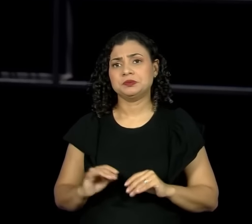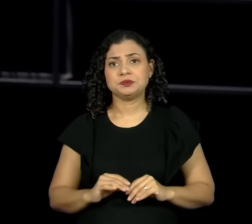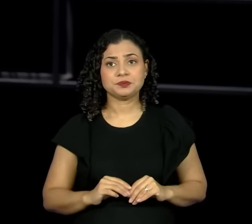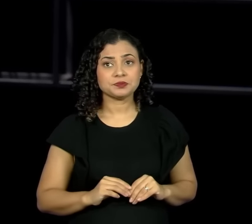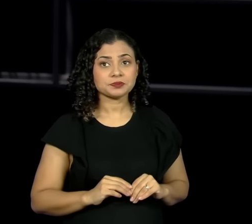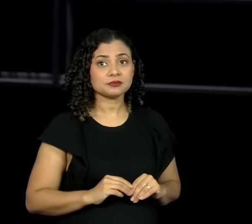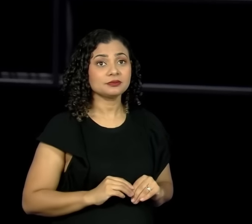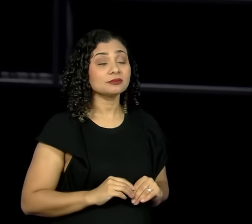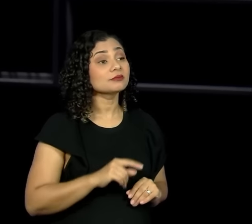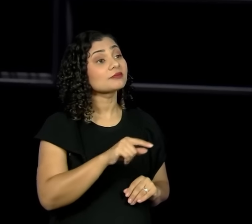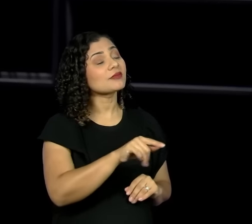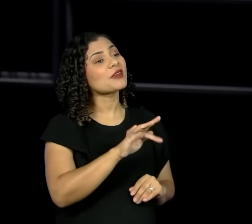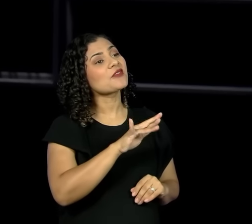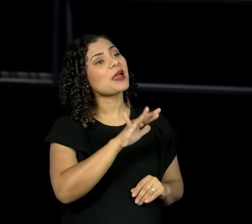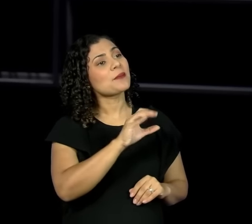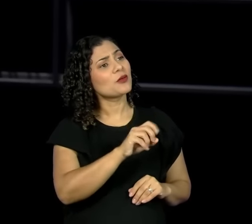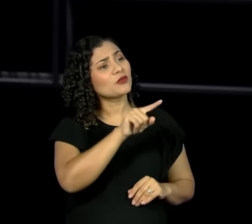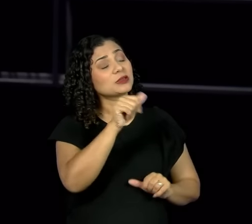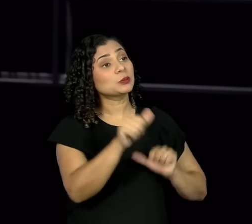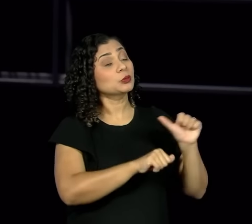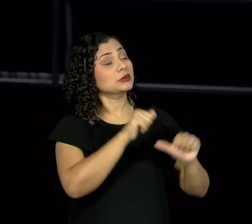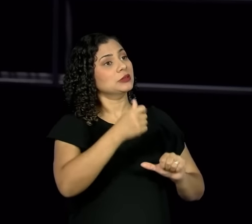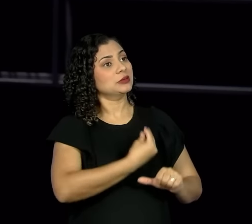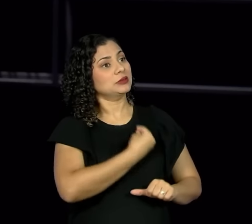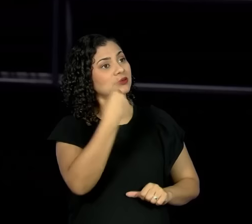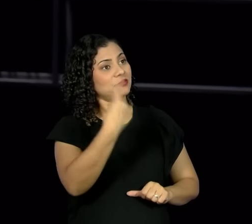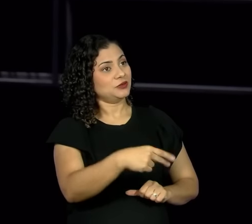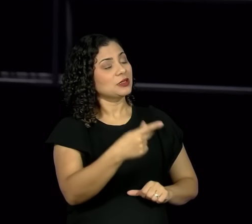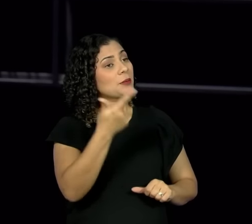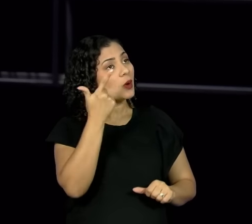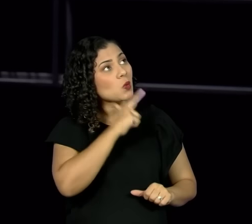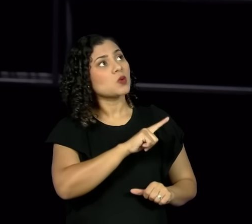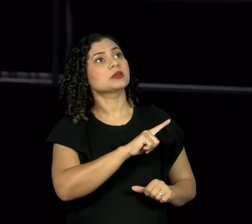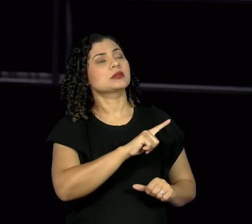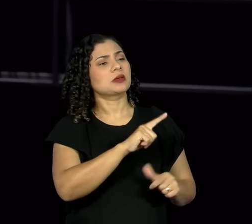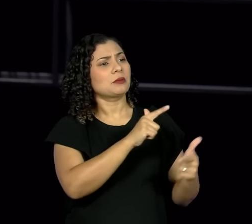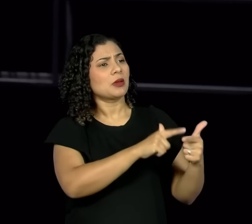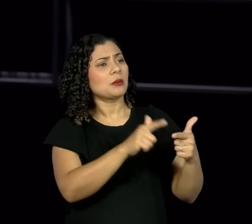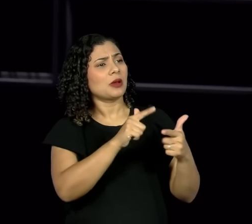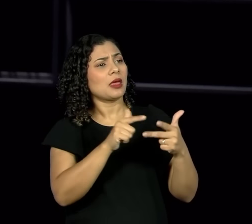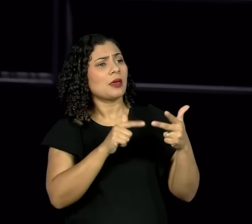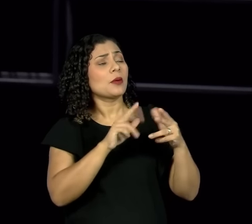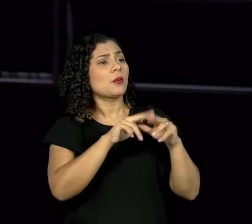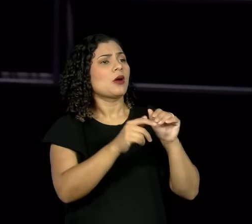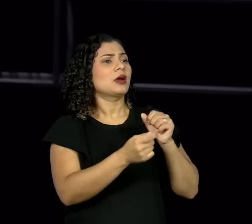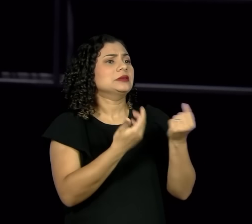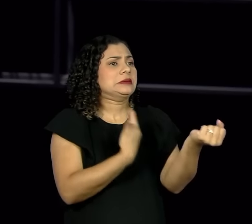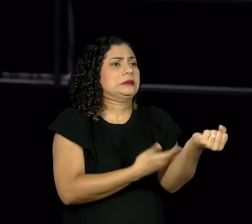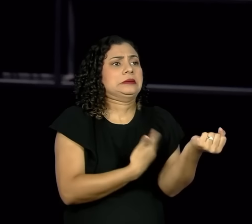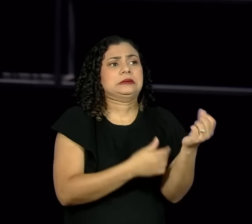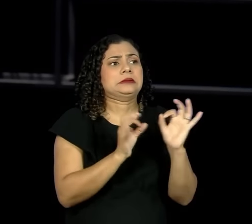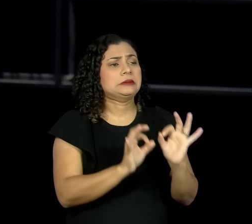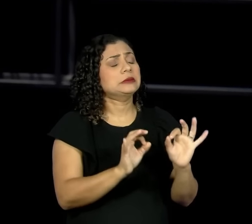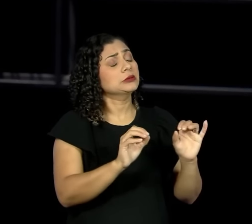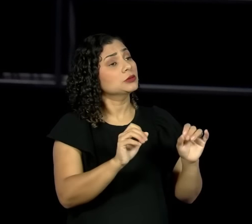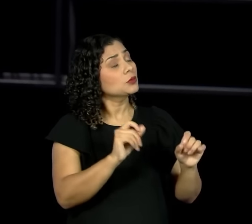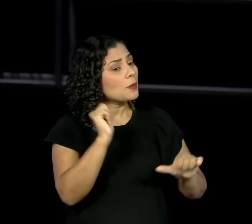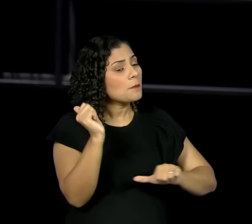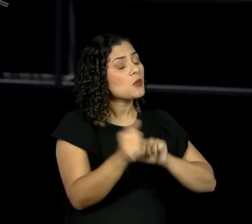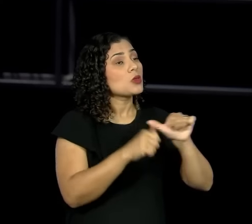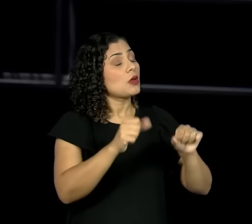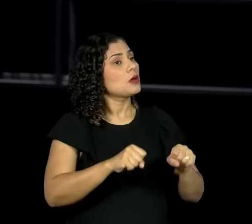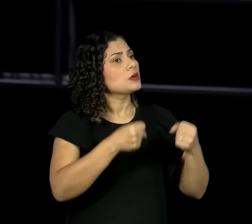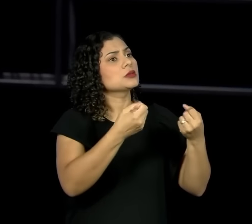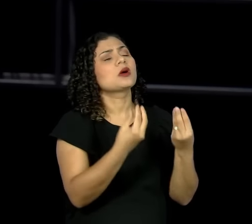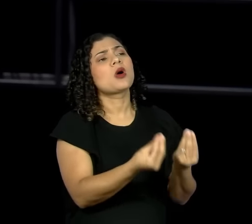eh fez uma mudança radical na sua vida para superar aí um problema com dependência química e Que mudanças